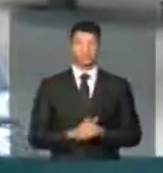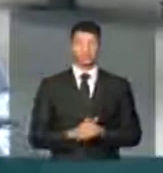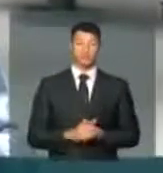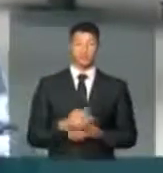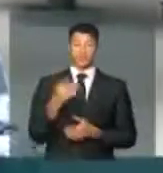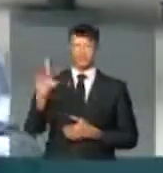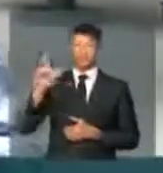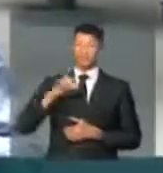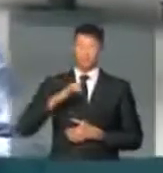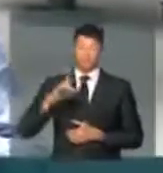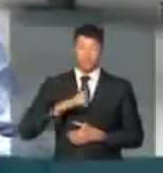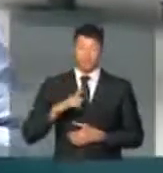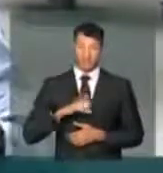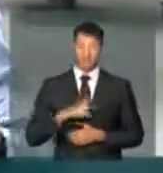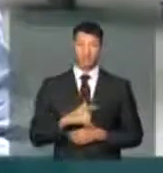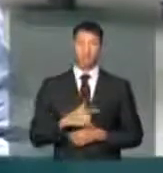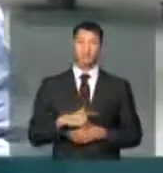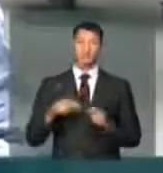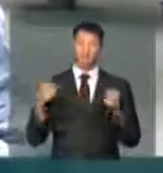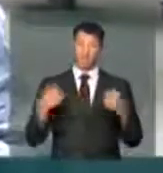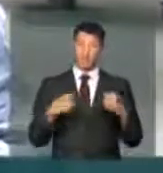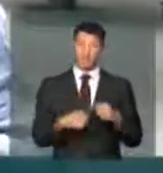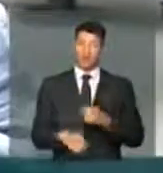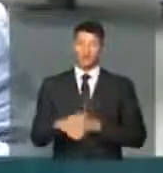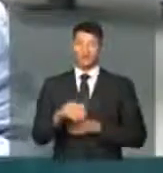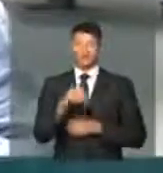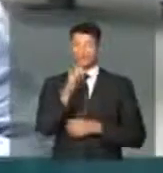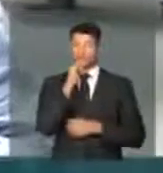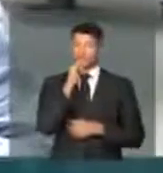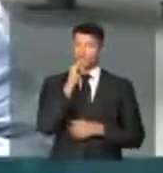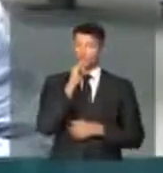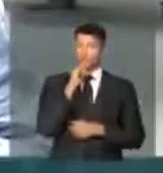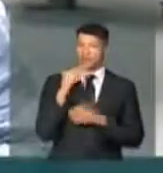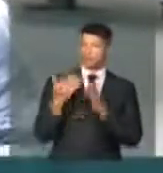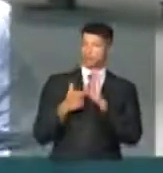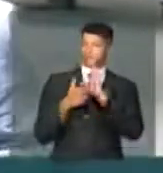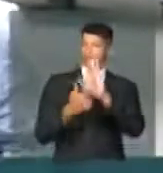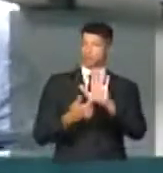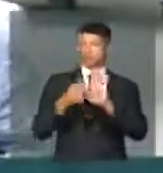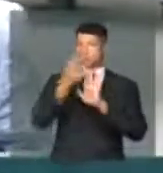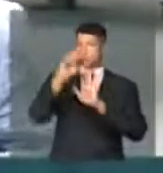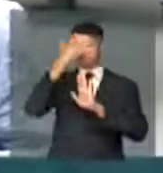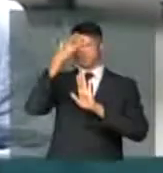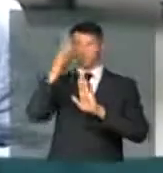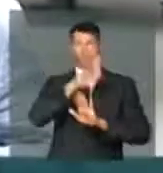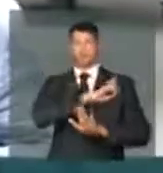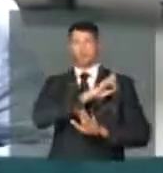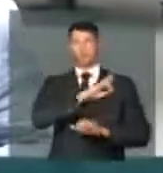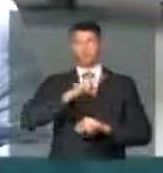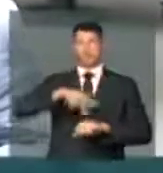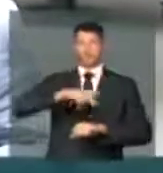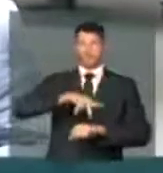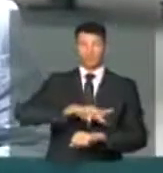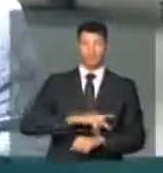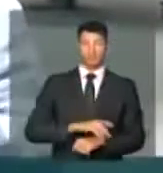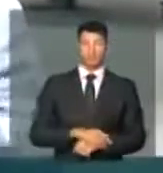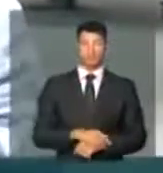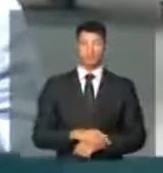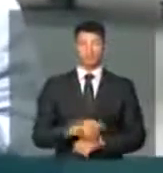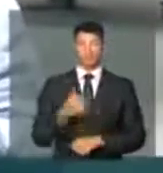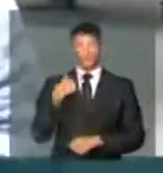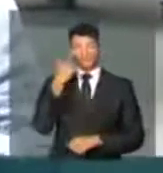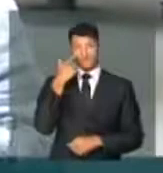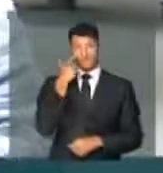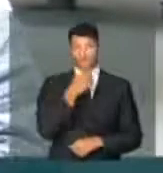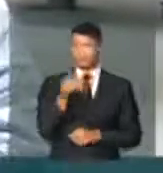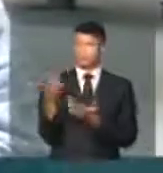elas têm que servir de horizonte para as autoridades desse país. Vejo a